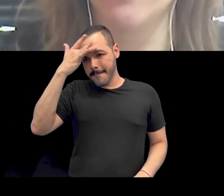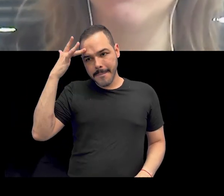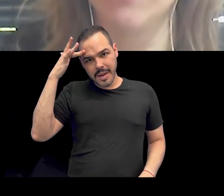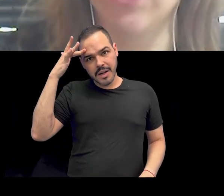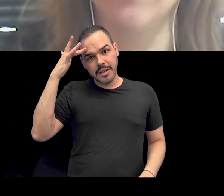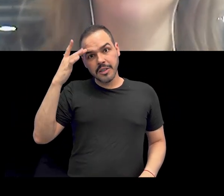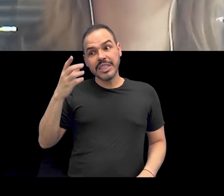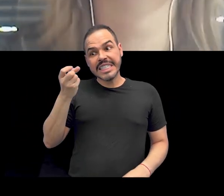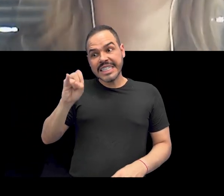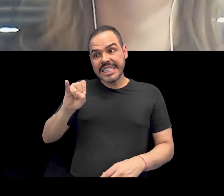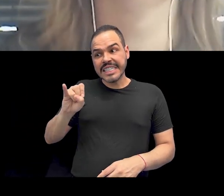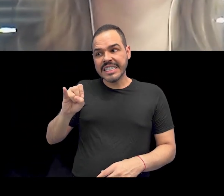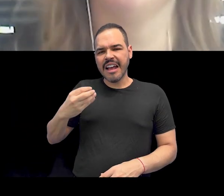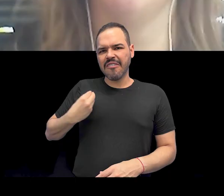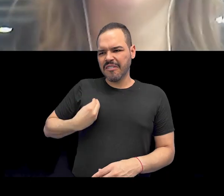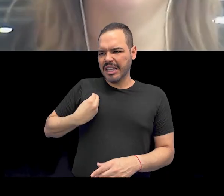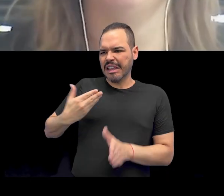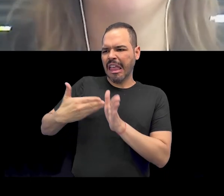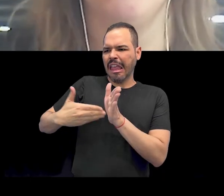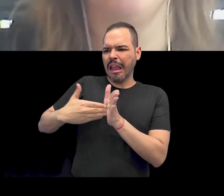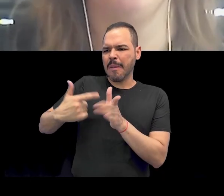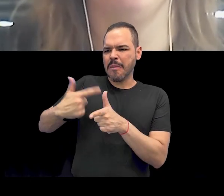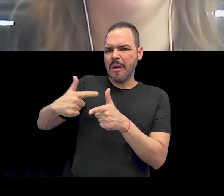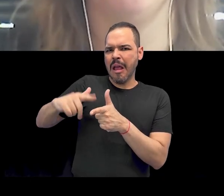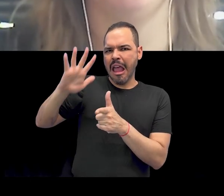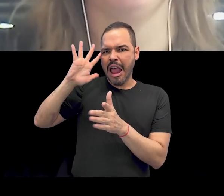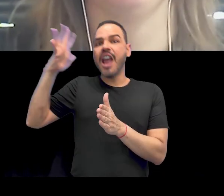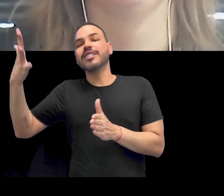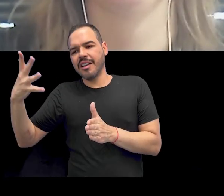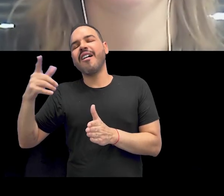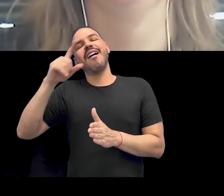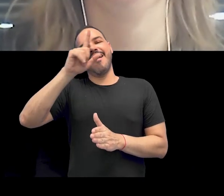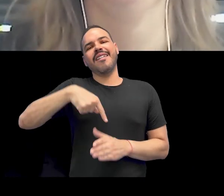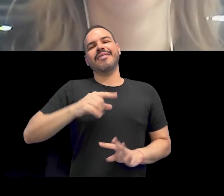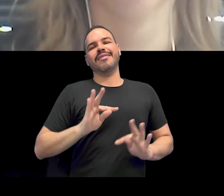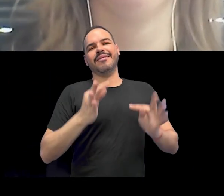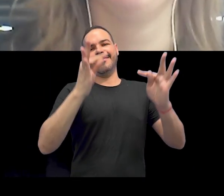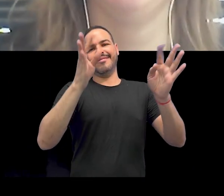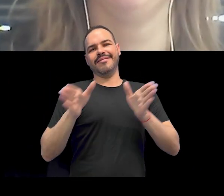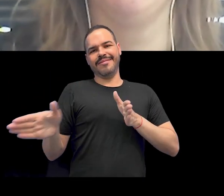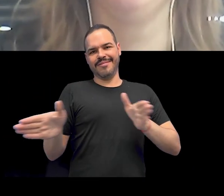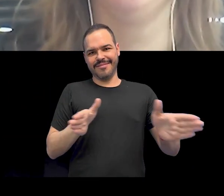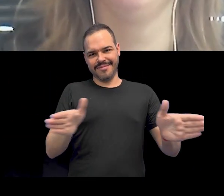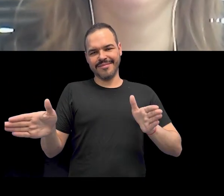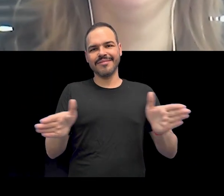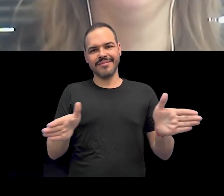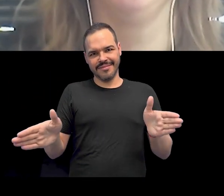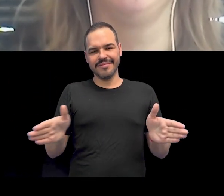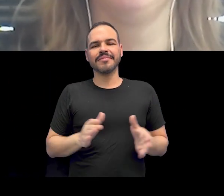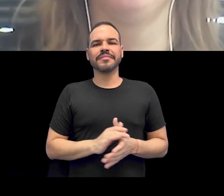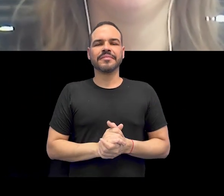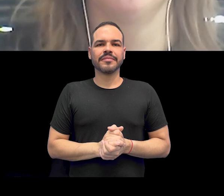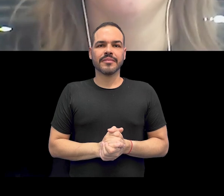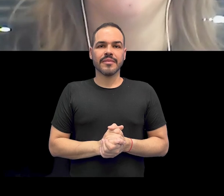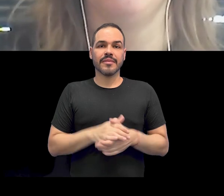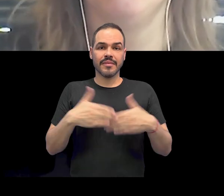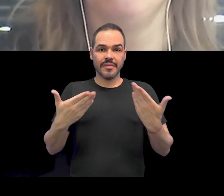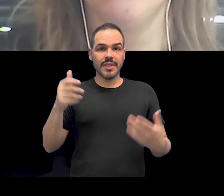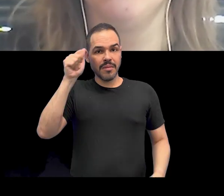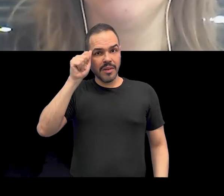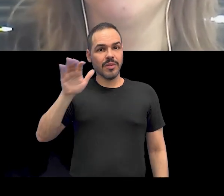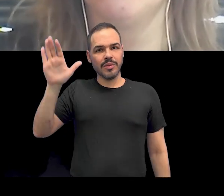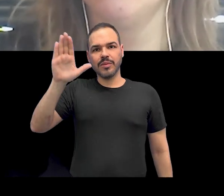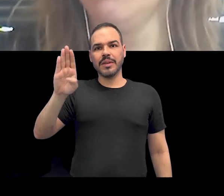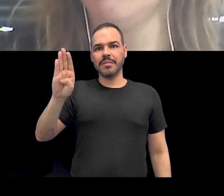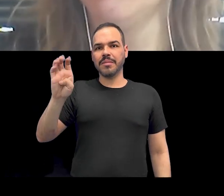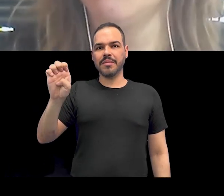a vida daquela pessoa, a gente considera tecnologia assistiva. A Rita Bert, então, né,